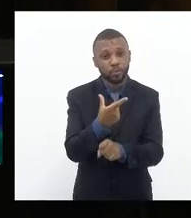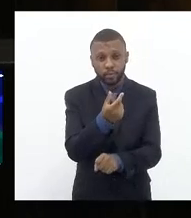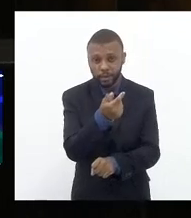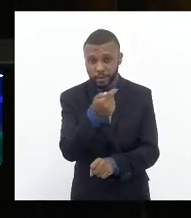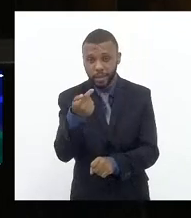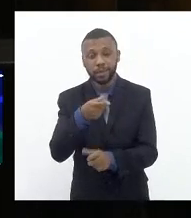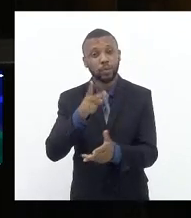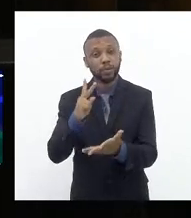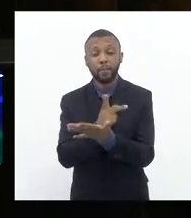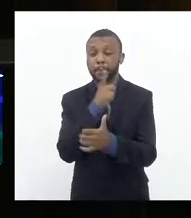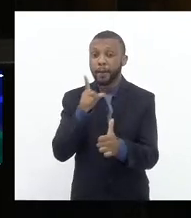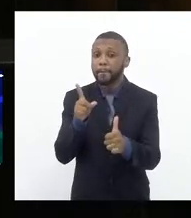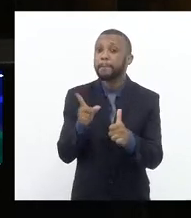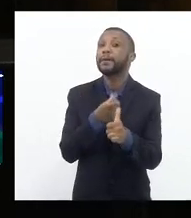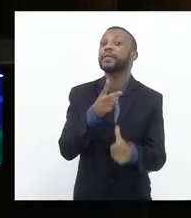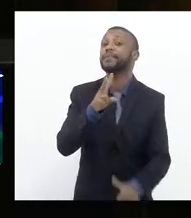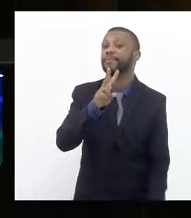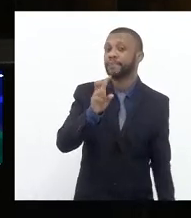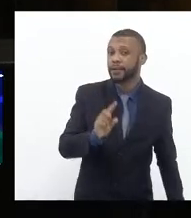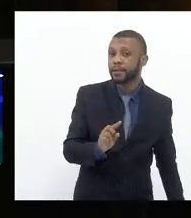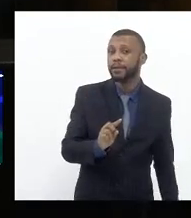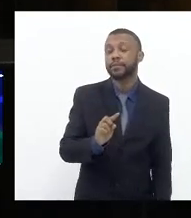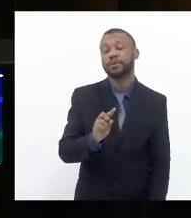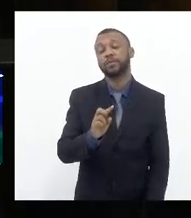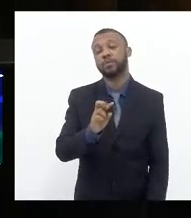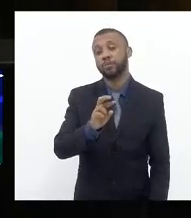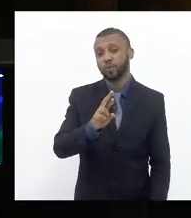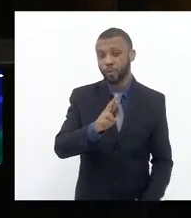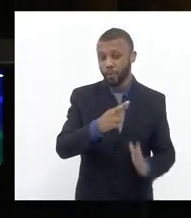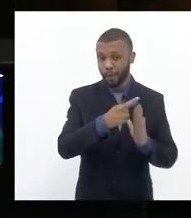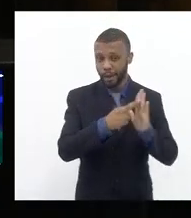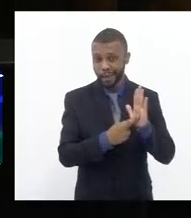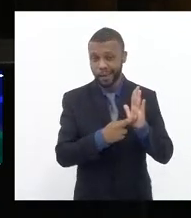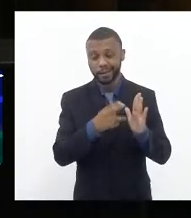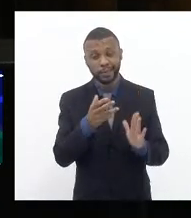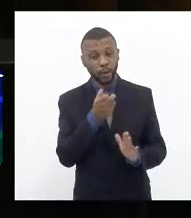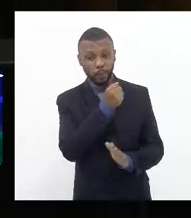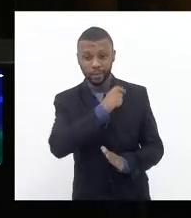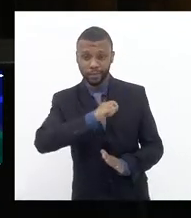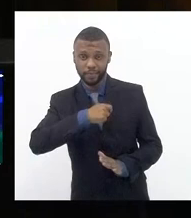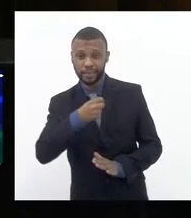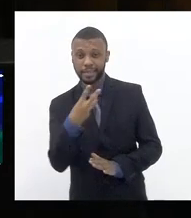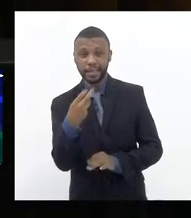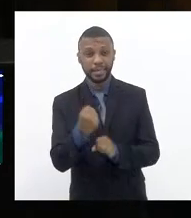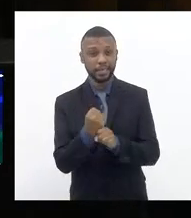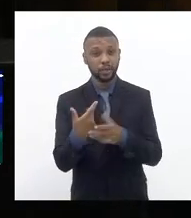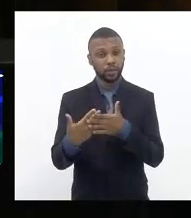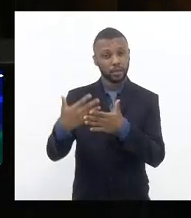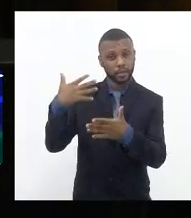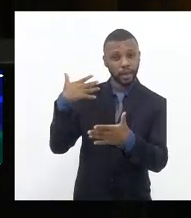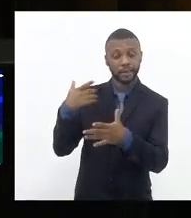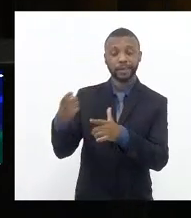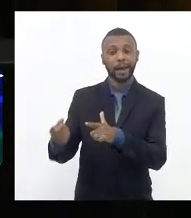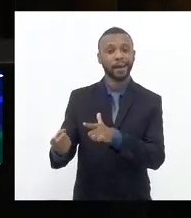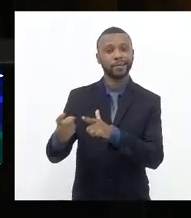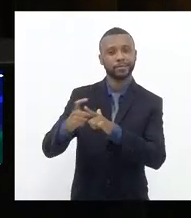vez o regime de recuperação fiscal por 3 anos, a dívida pública do Estado com a